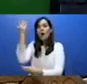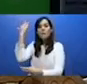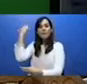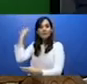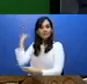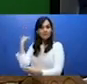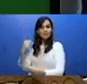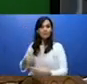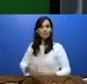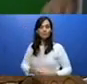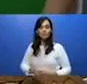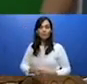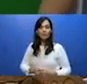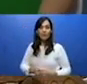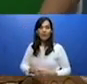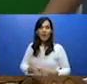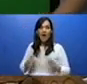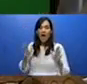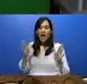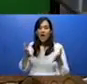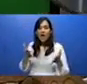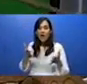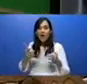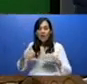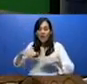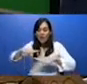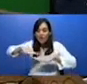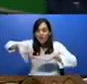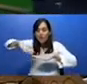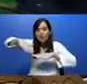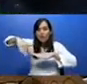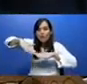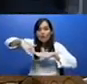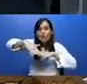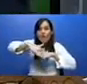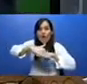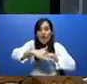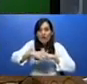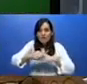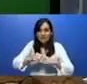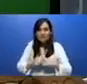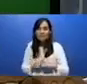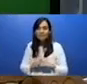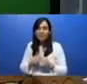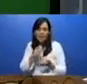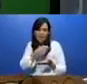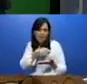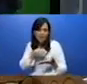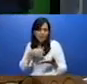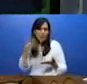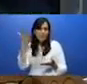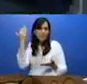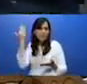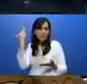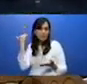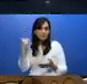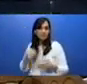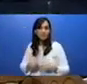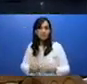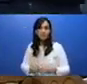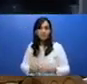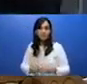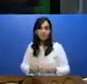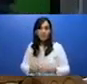Agora, crianças, nós vamos para a parte que vai falar sobre fósseis, tá? Registro do passado. Então, até aqui